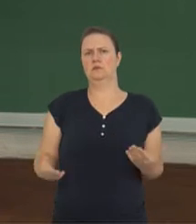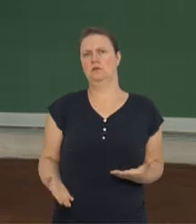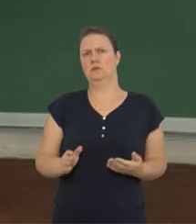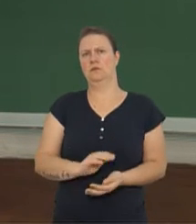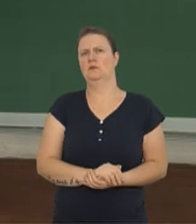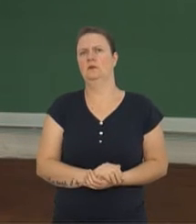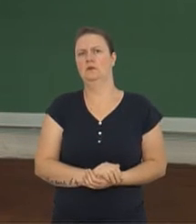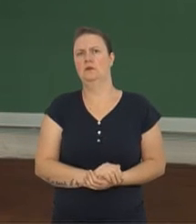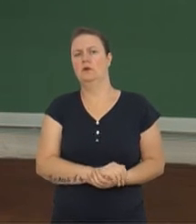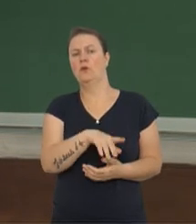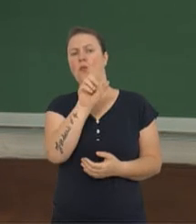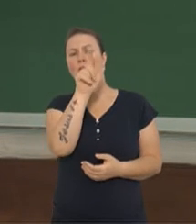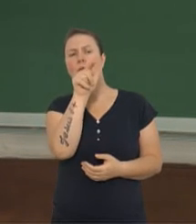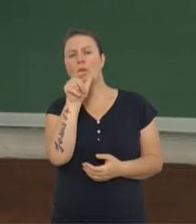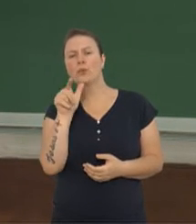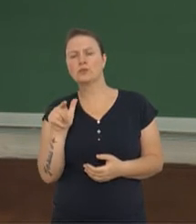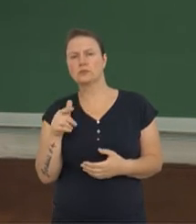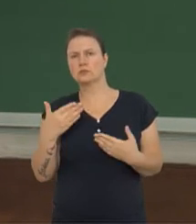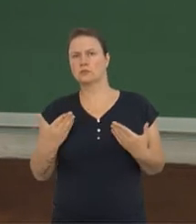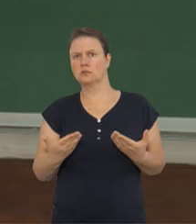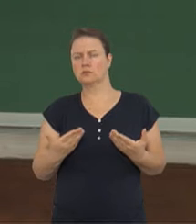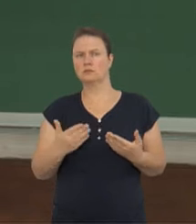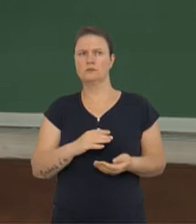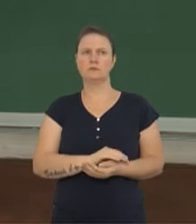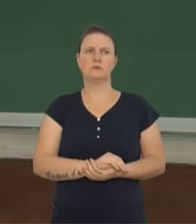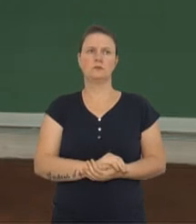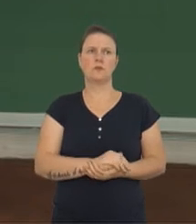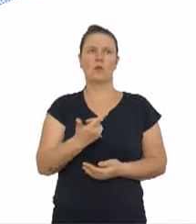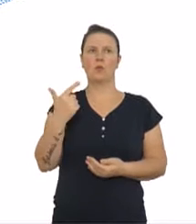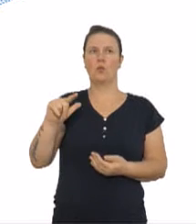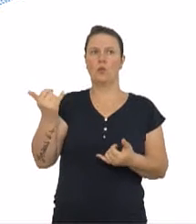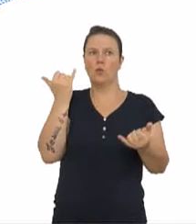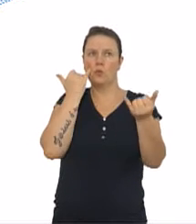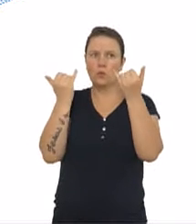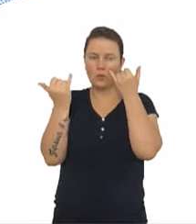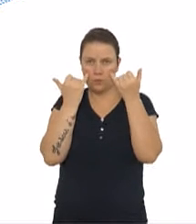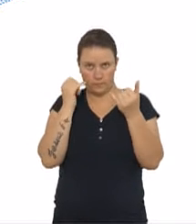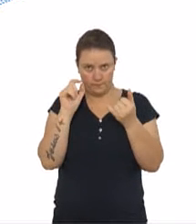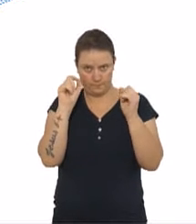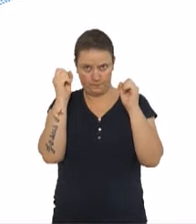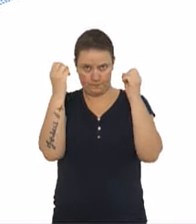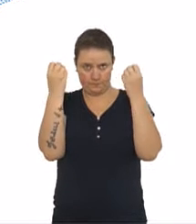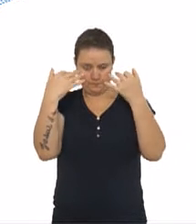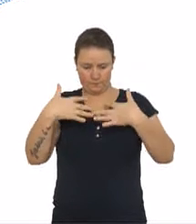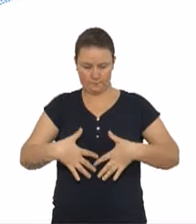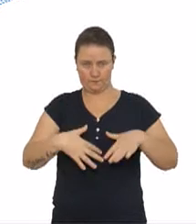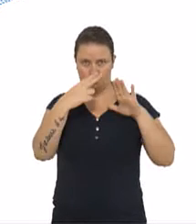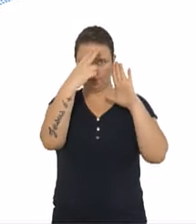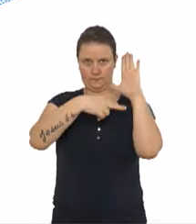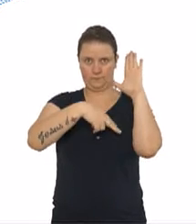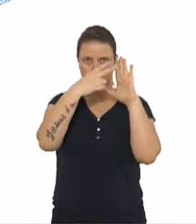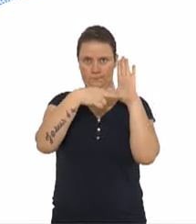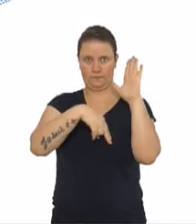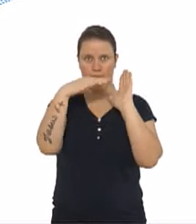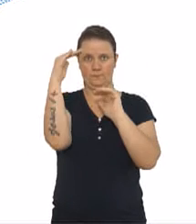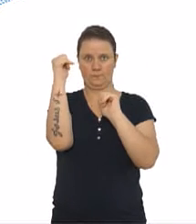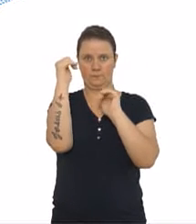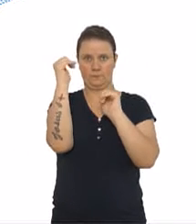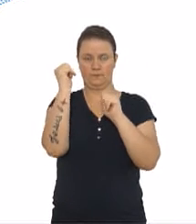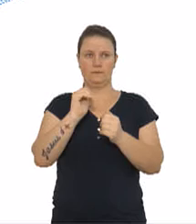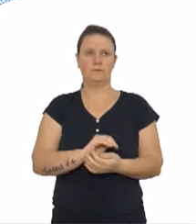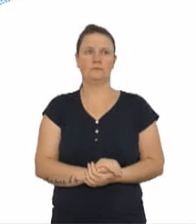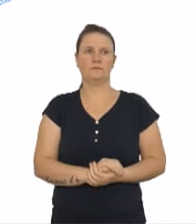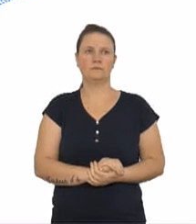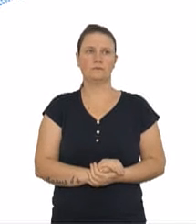são acentuadas? E o outro titular diz, he ido a la RAE solo para que me convençam de que solo